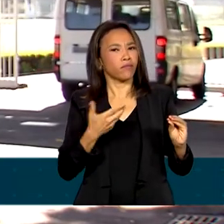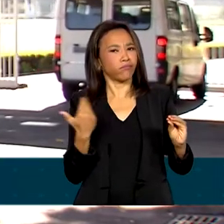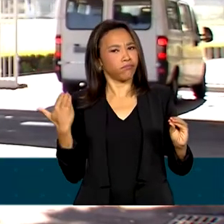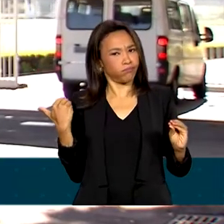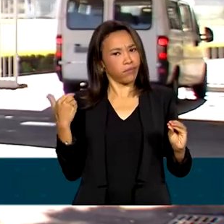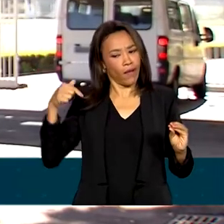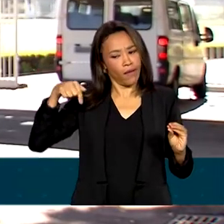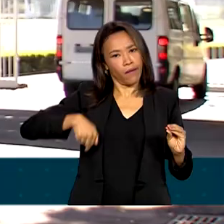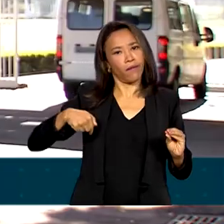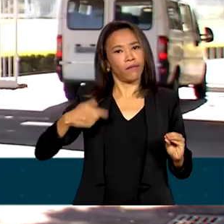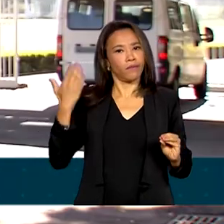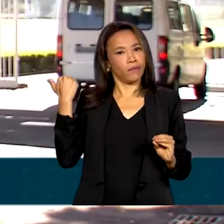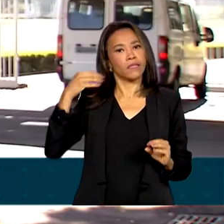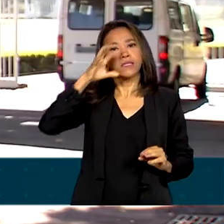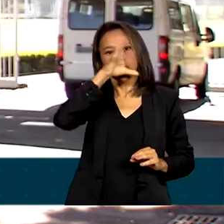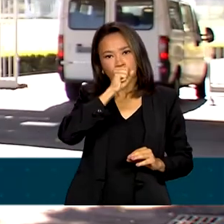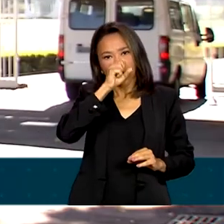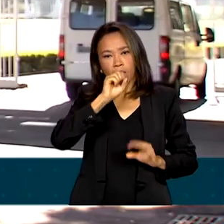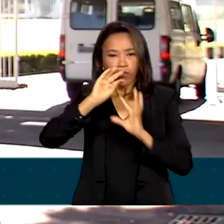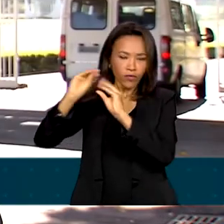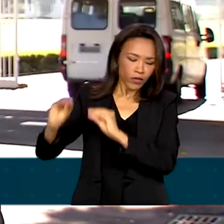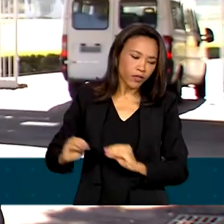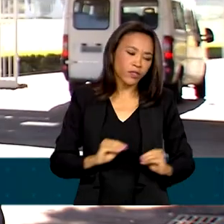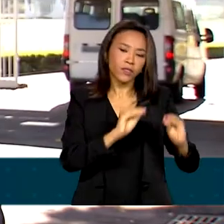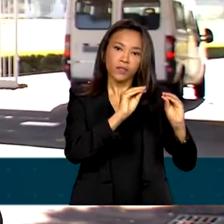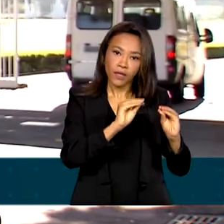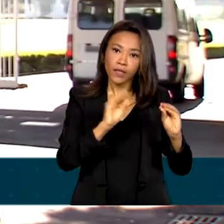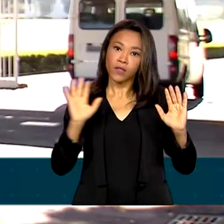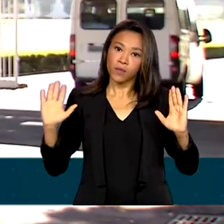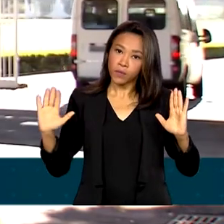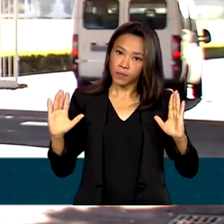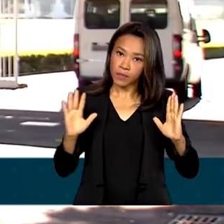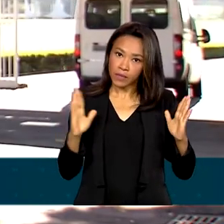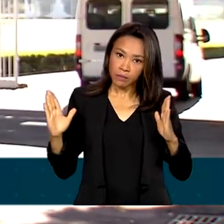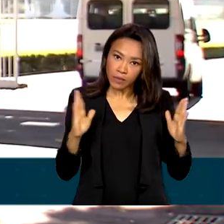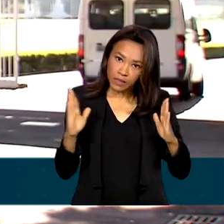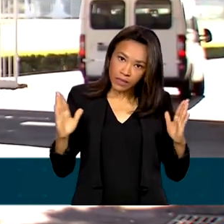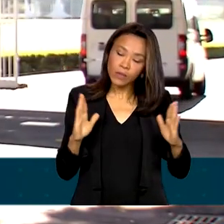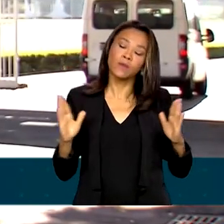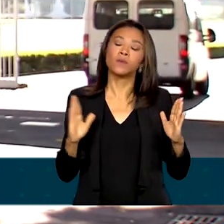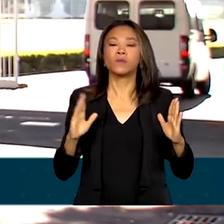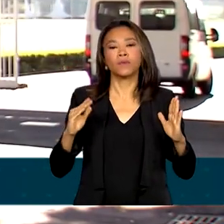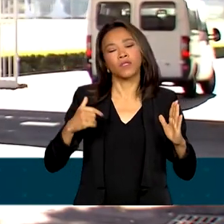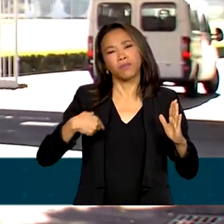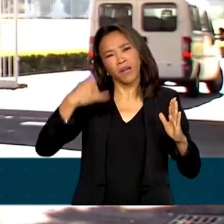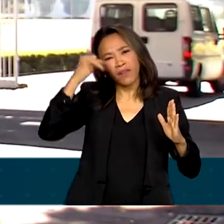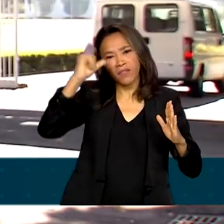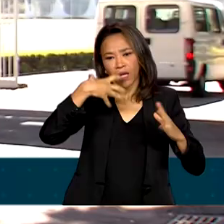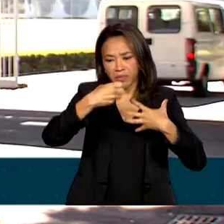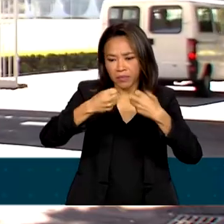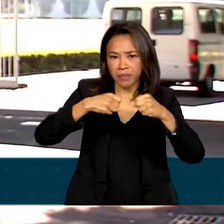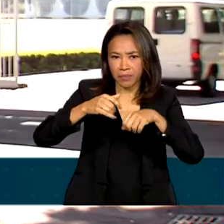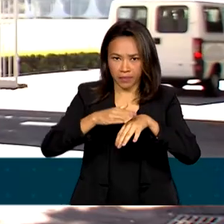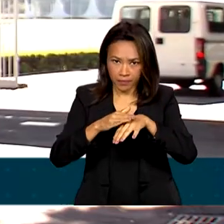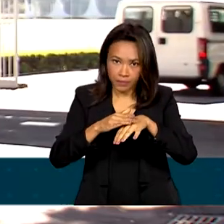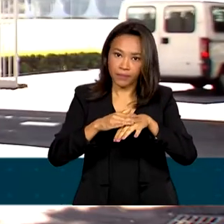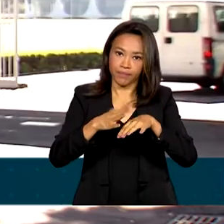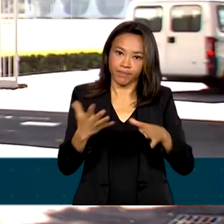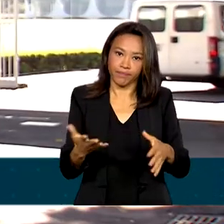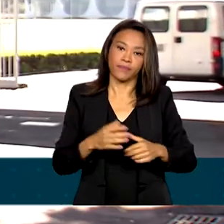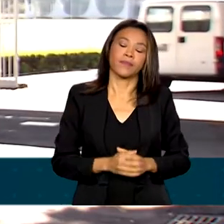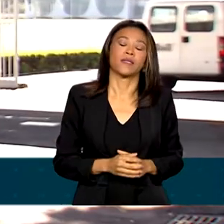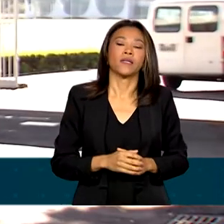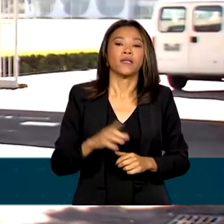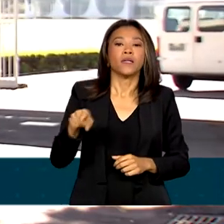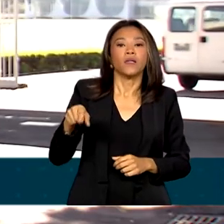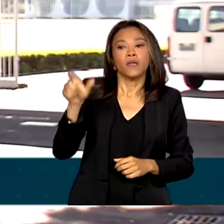este sábado né ela foi adiada até que se encerre o ciclo de transmissão viral né uma nova data será marcada Ministro chefe